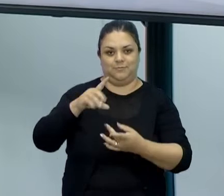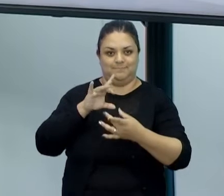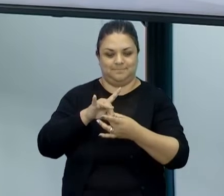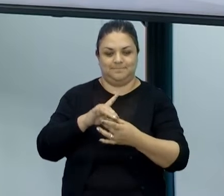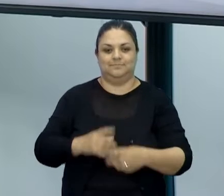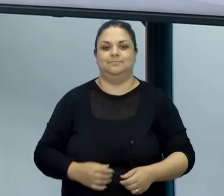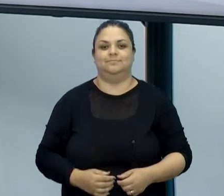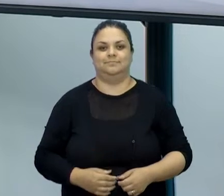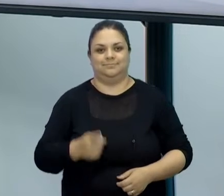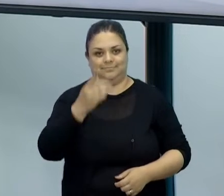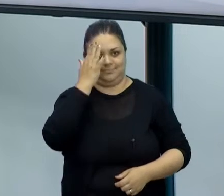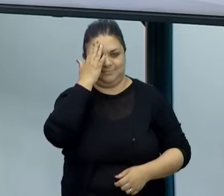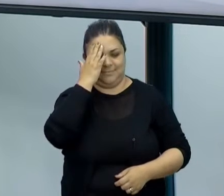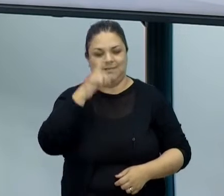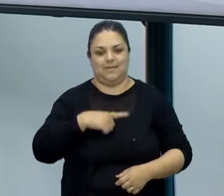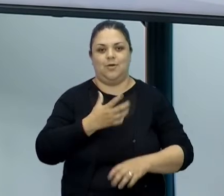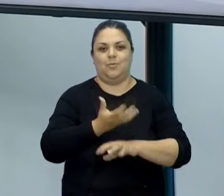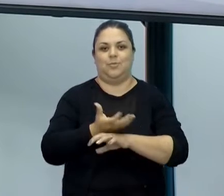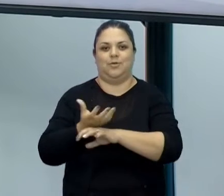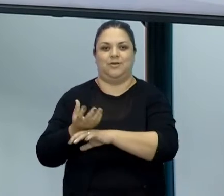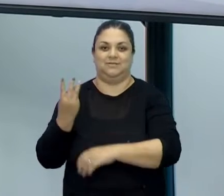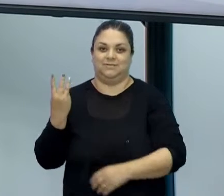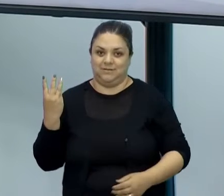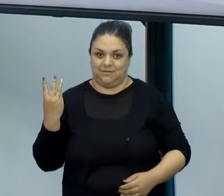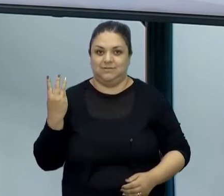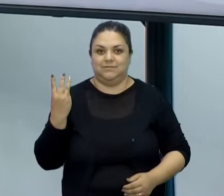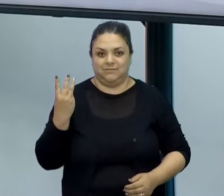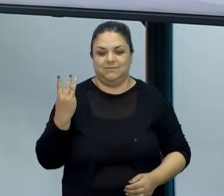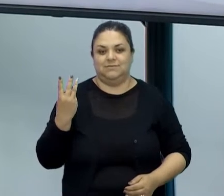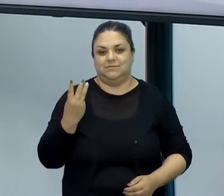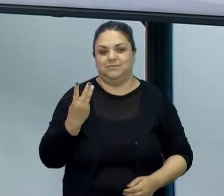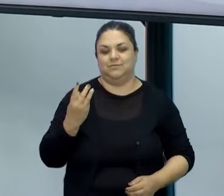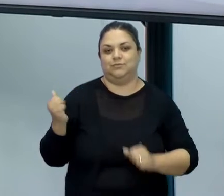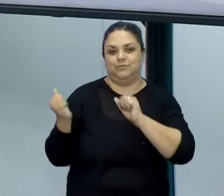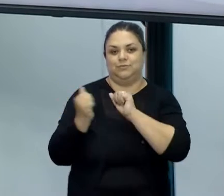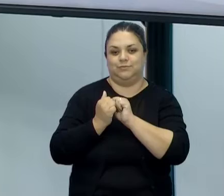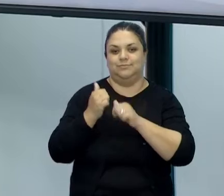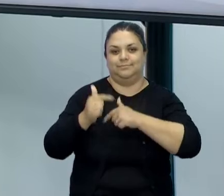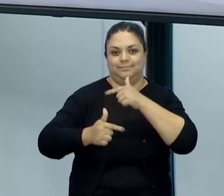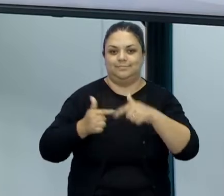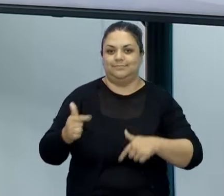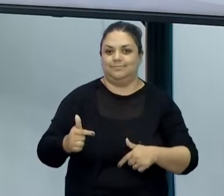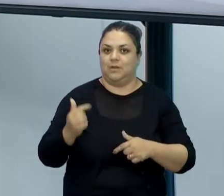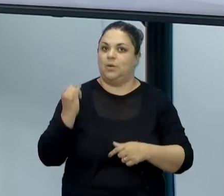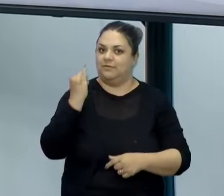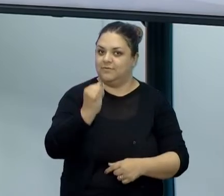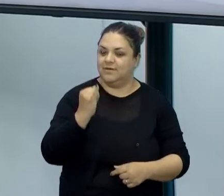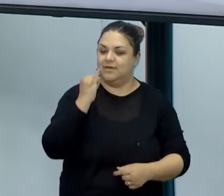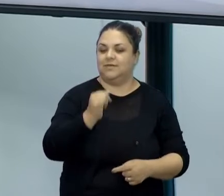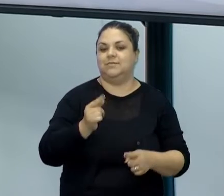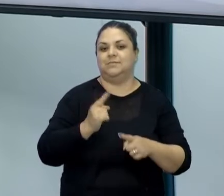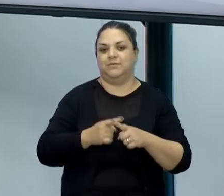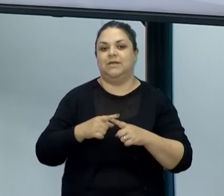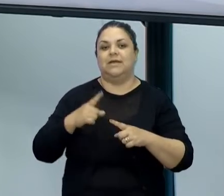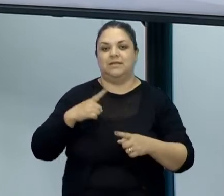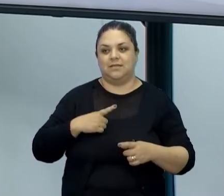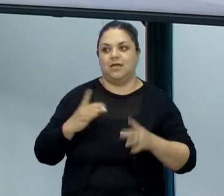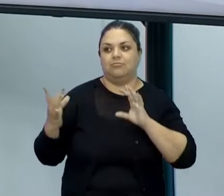temos mais 3 componentes, eu sempre repito isso, né? Para indicar para vocês, sinalizar para vocês que nós estamos trabalhando de